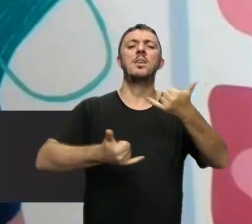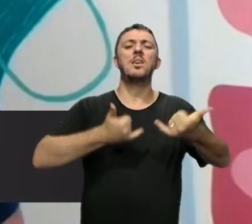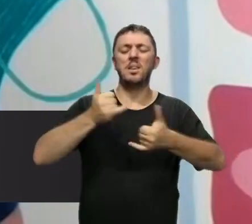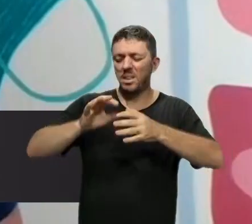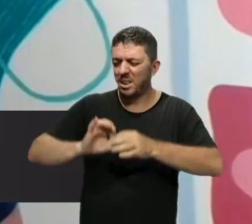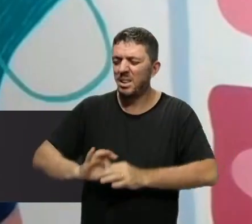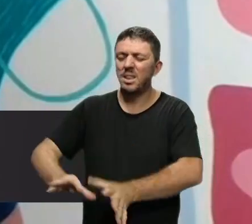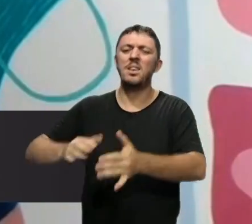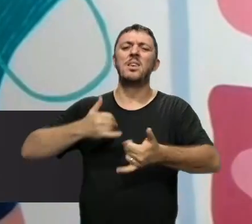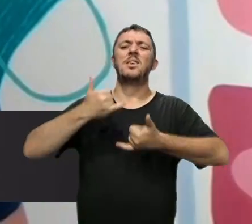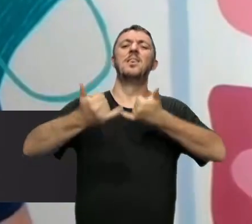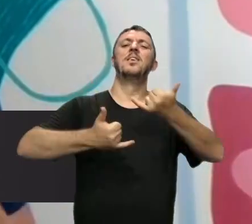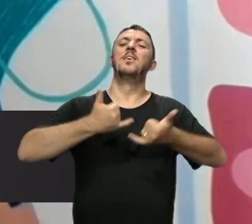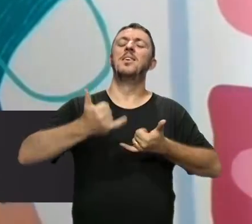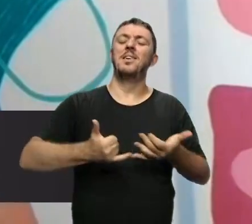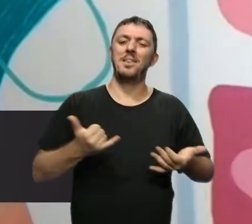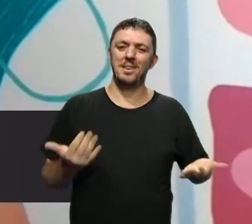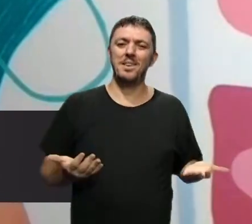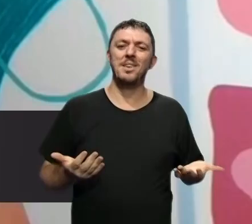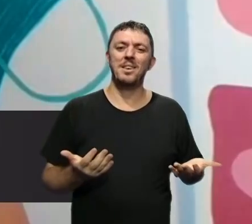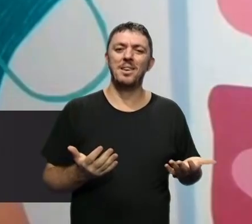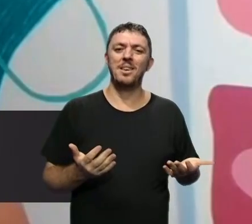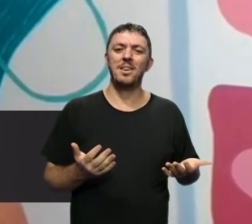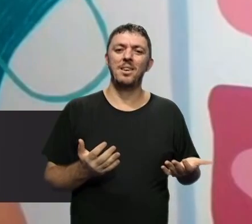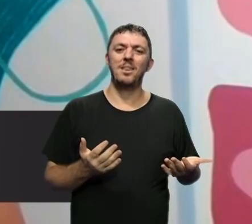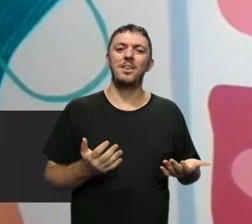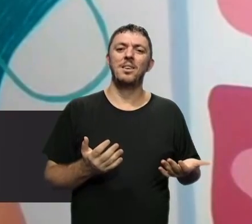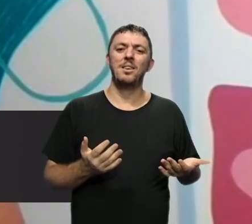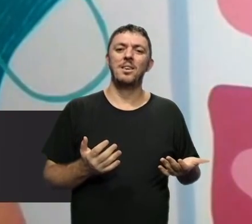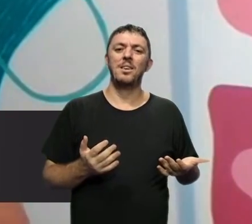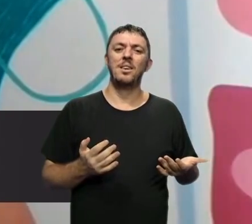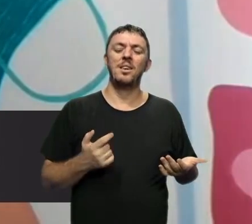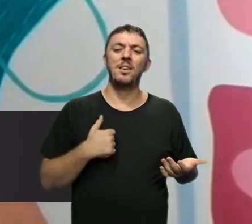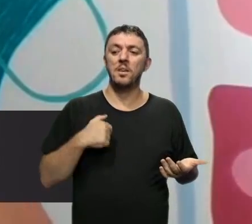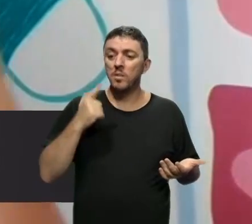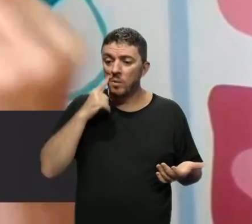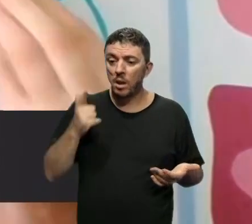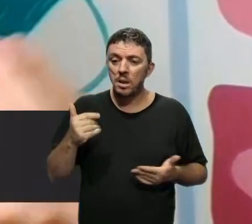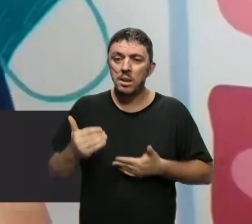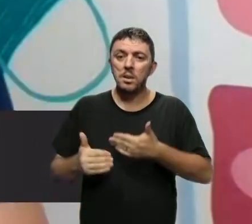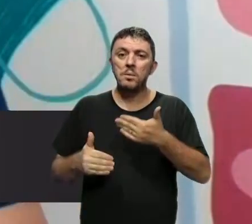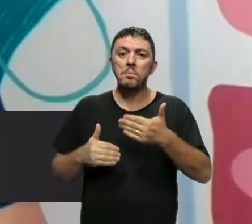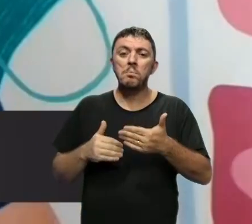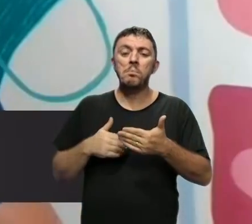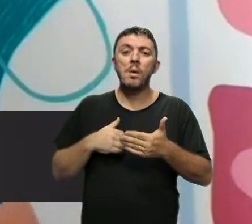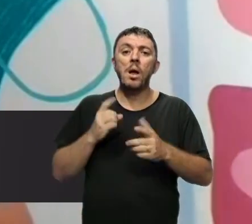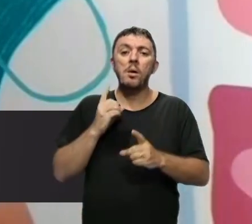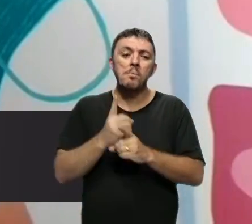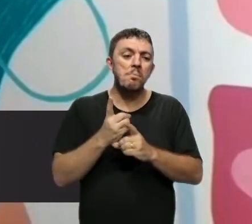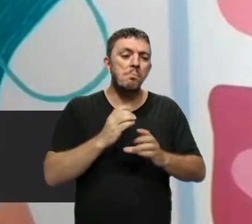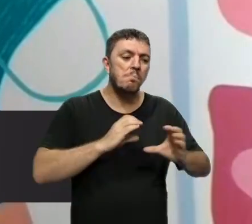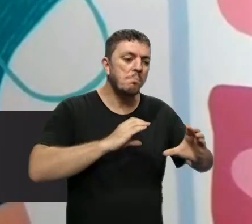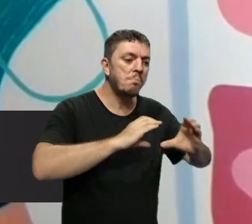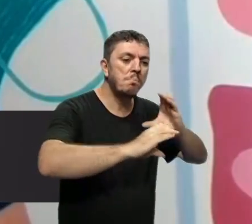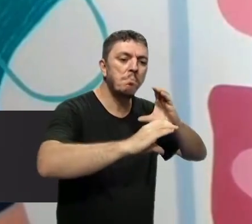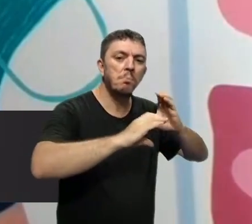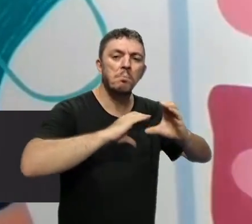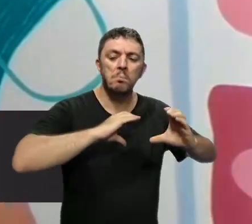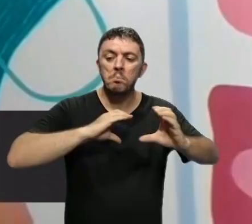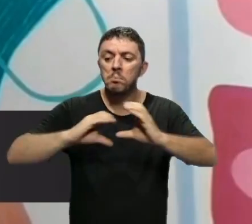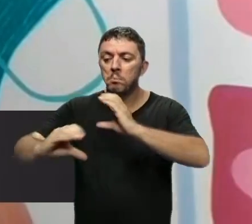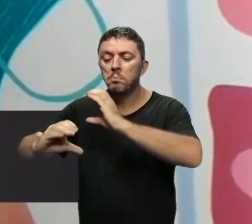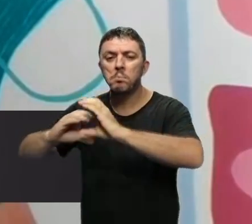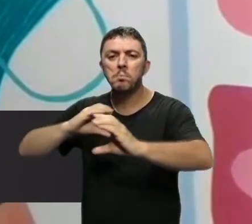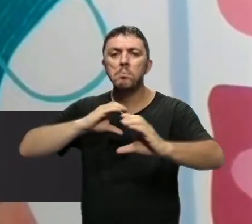deixa pular mais ainda. Né? E a gente vai nessa situação encontrando diálogos, né? Então, não é que